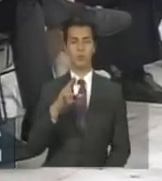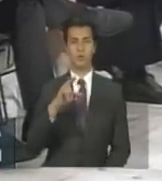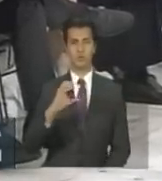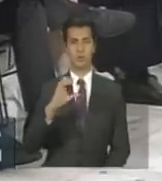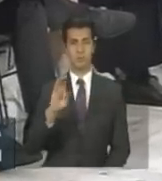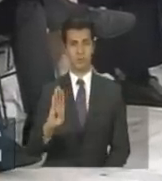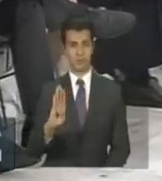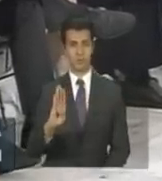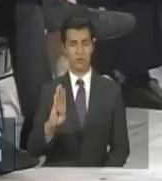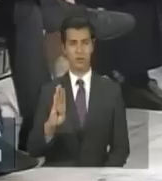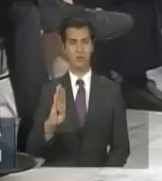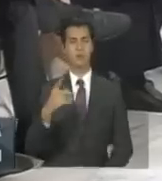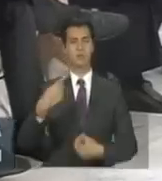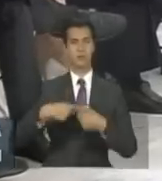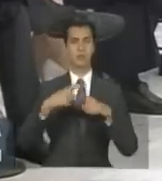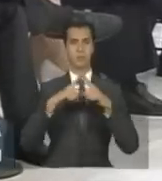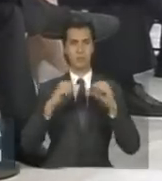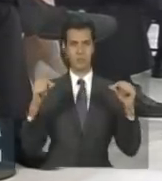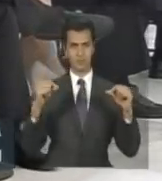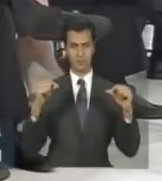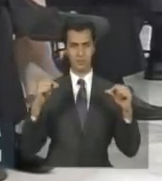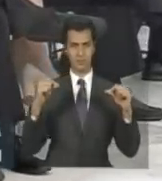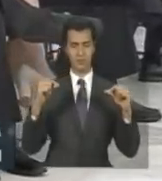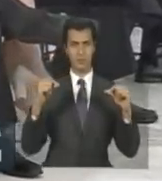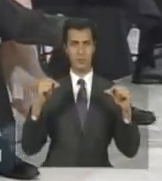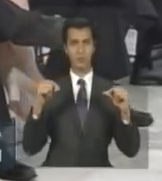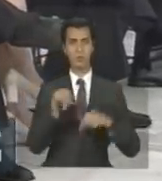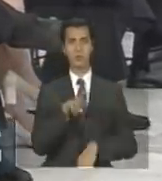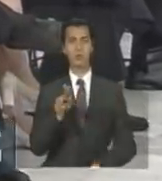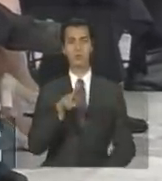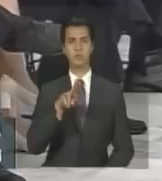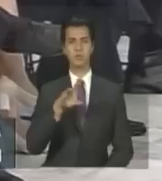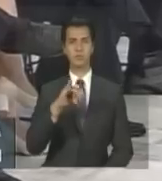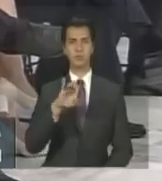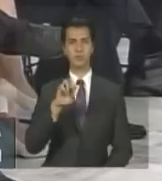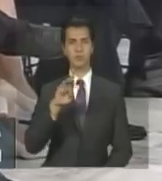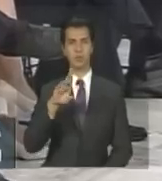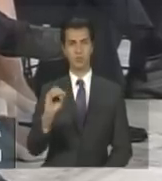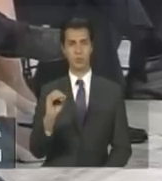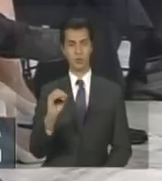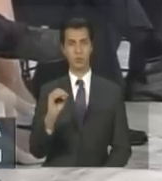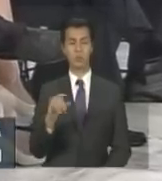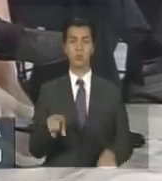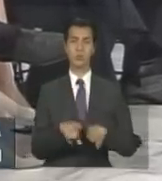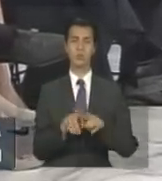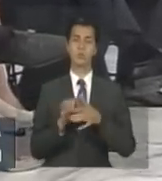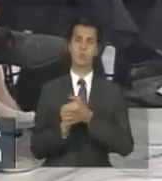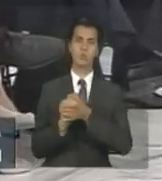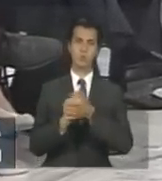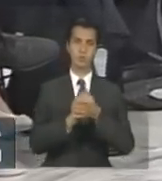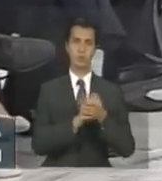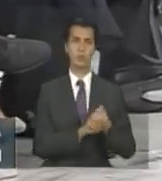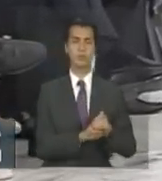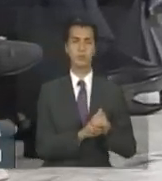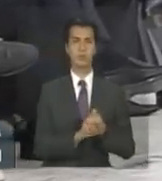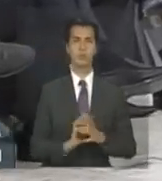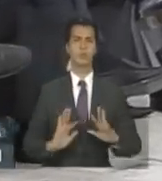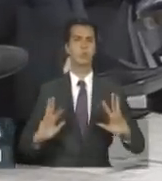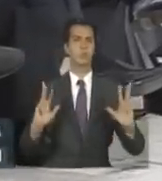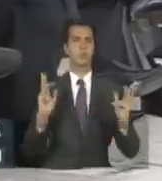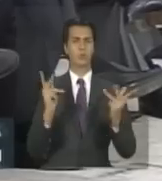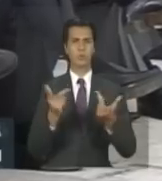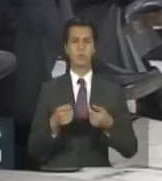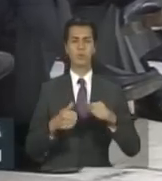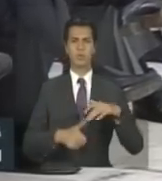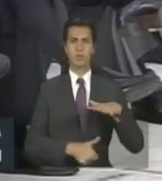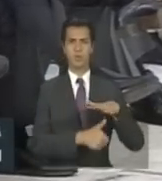Brasília, senhor Cícero Ivan Ferreira Gontijo, por intermédio de quem cumprimento